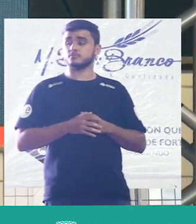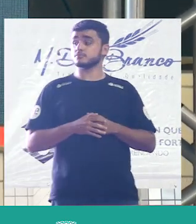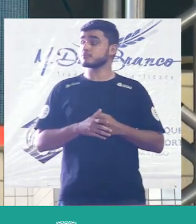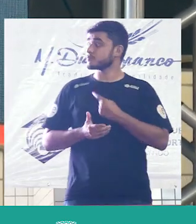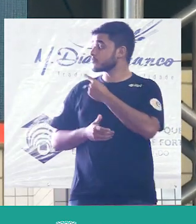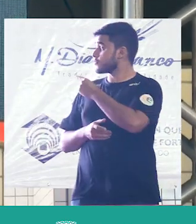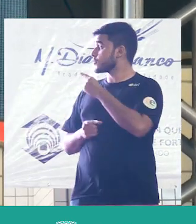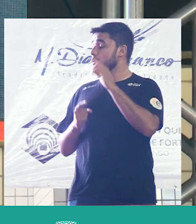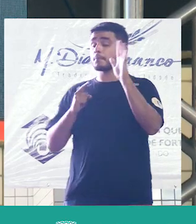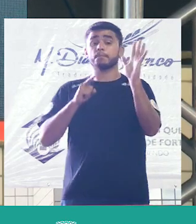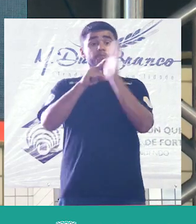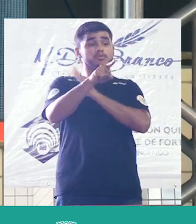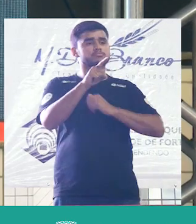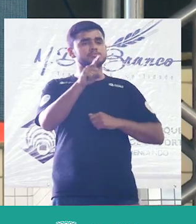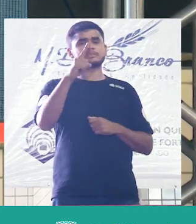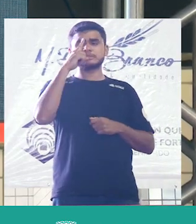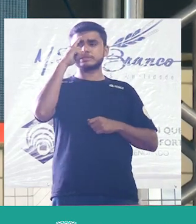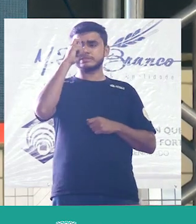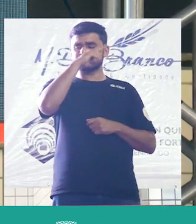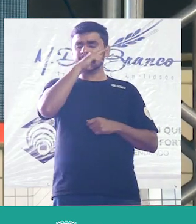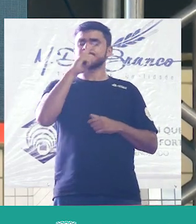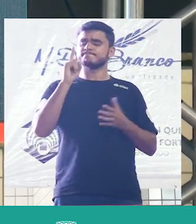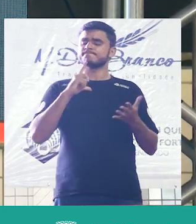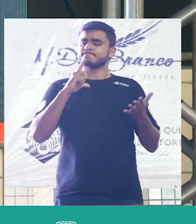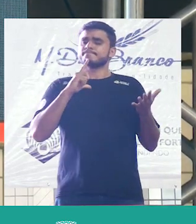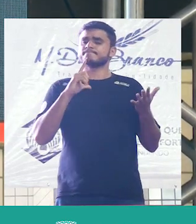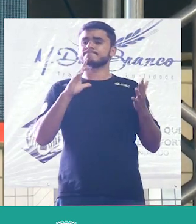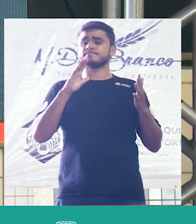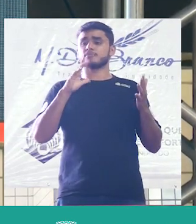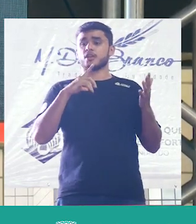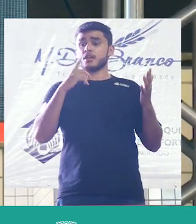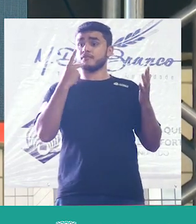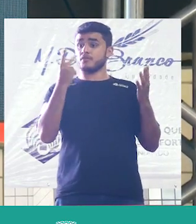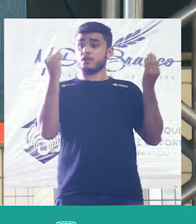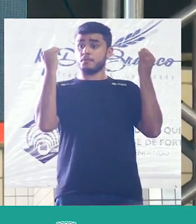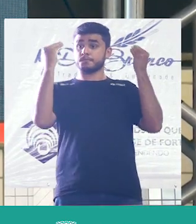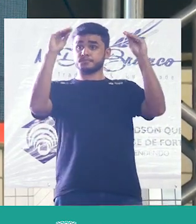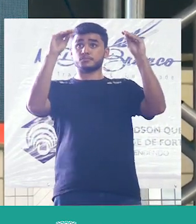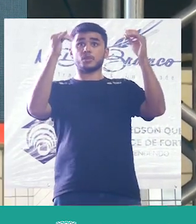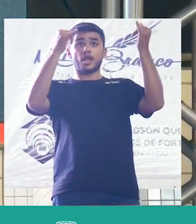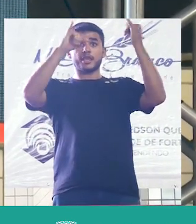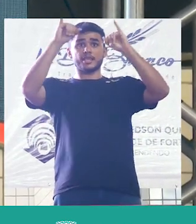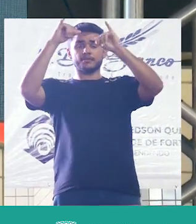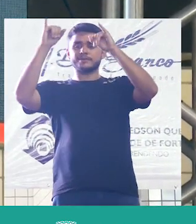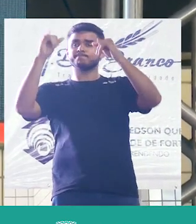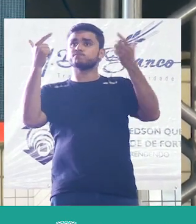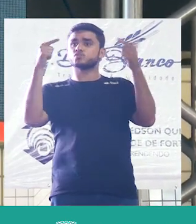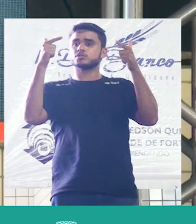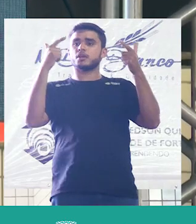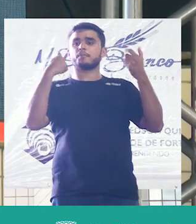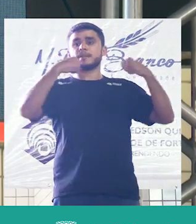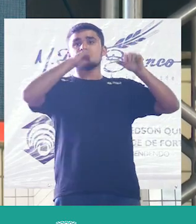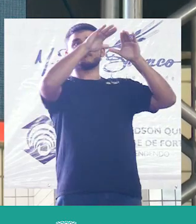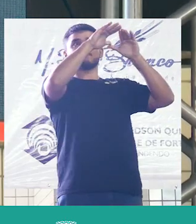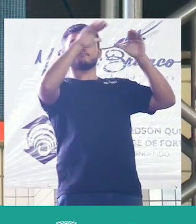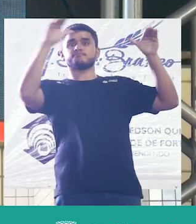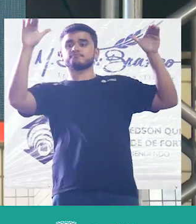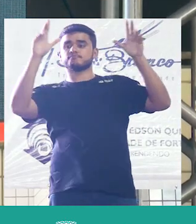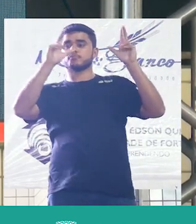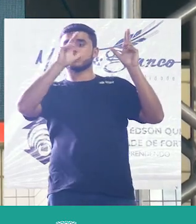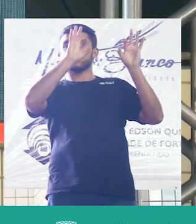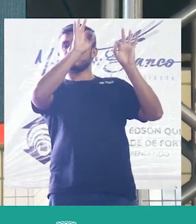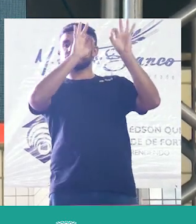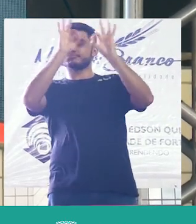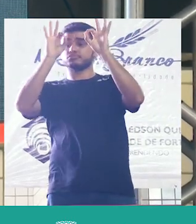Essa questão trouxe uma dificuldade que geralmente não aparece. A equação química não foi dada. A gente teve que montar. Geralmente você